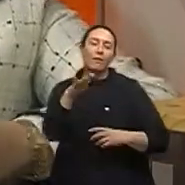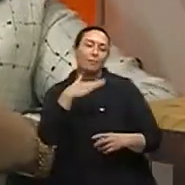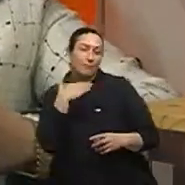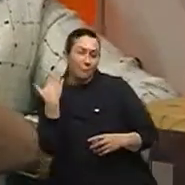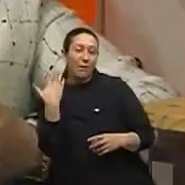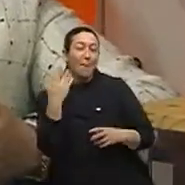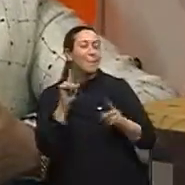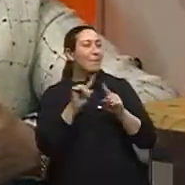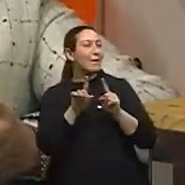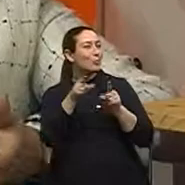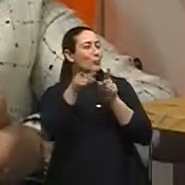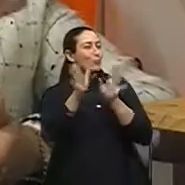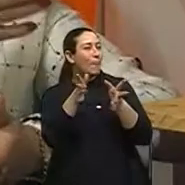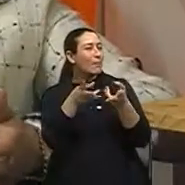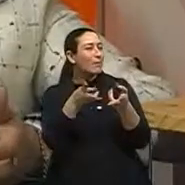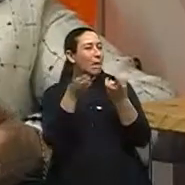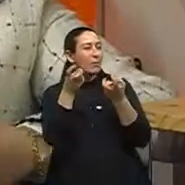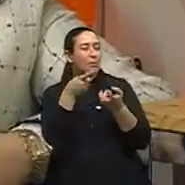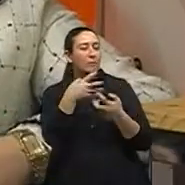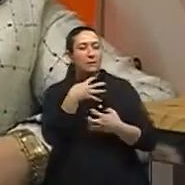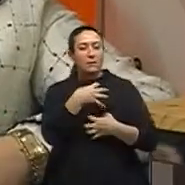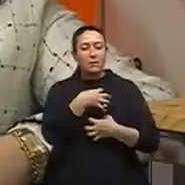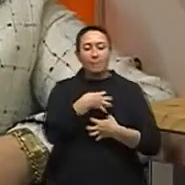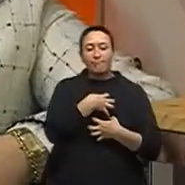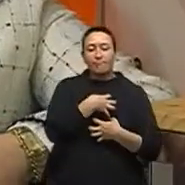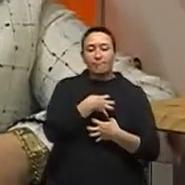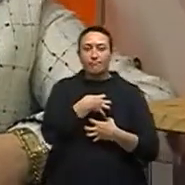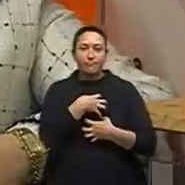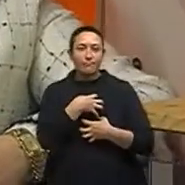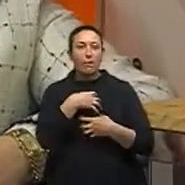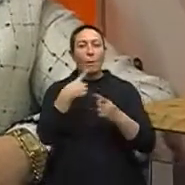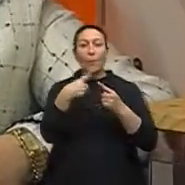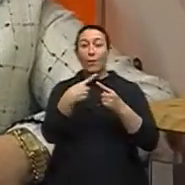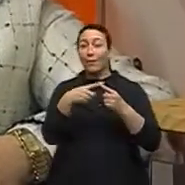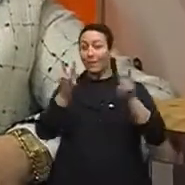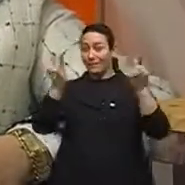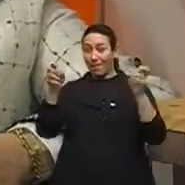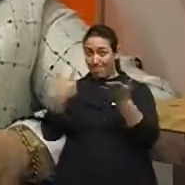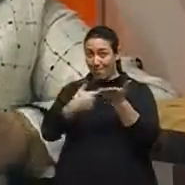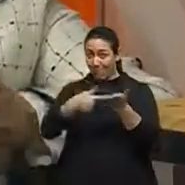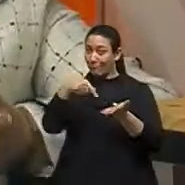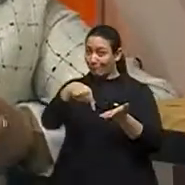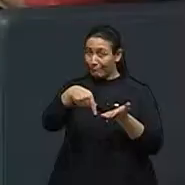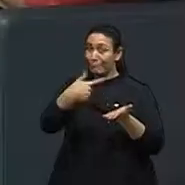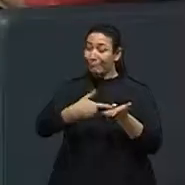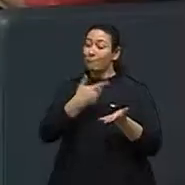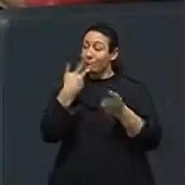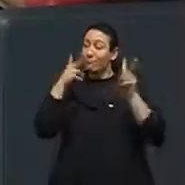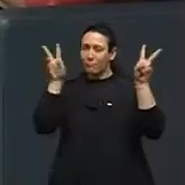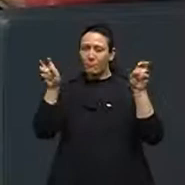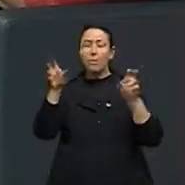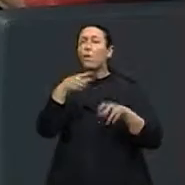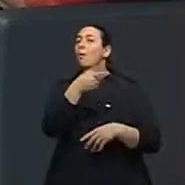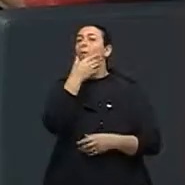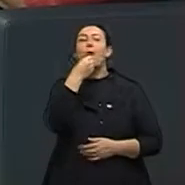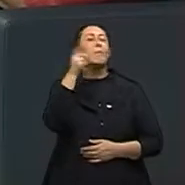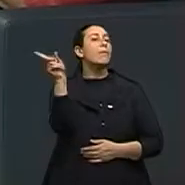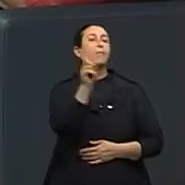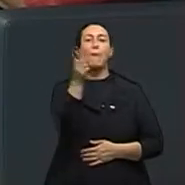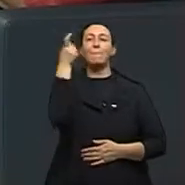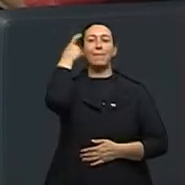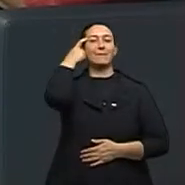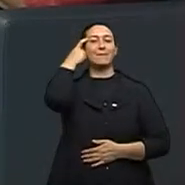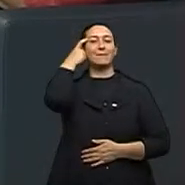essas resistências que daí deu o título do livro O que o homem não pensa ele não quer pensar porque para